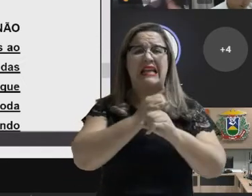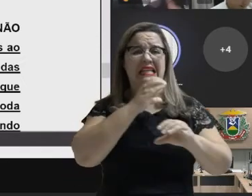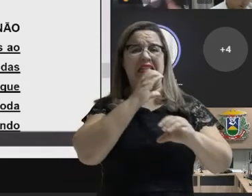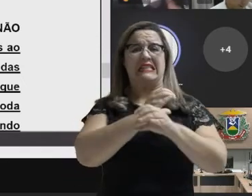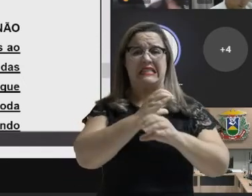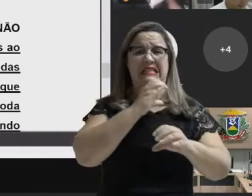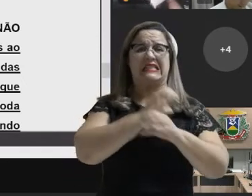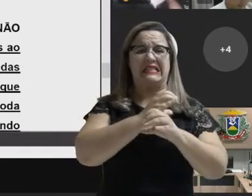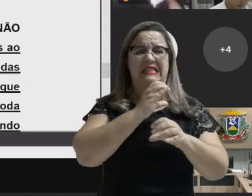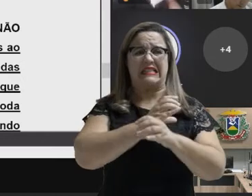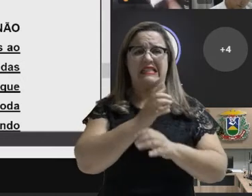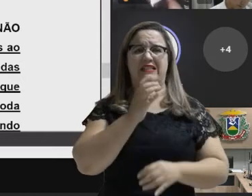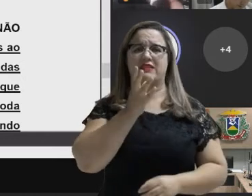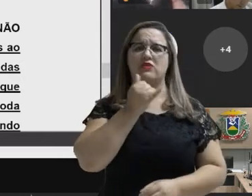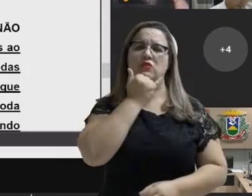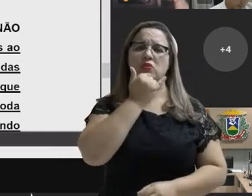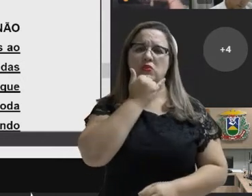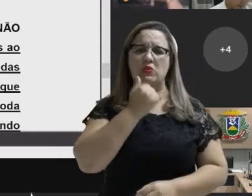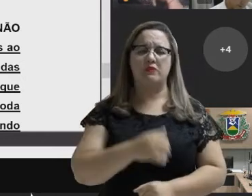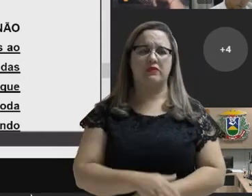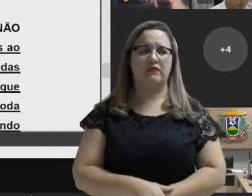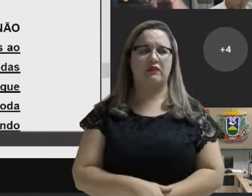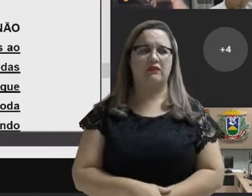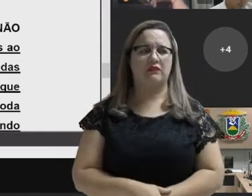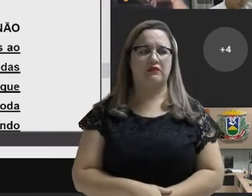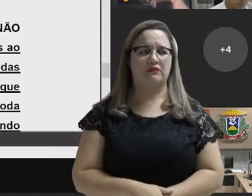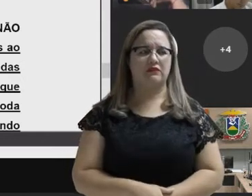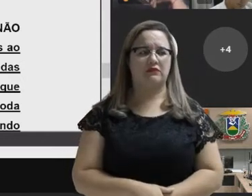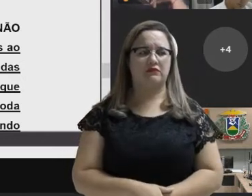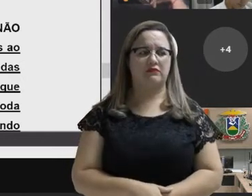ela demora um pouco. Hein?